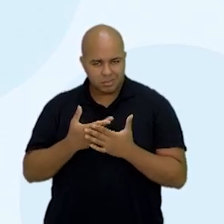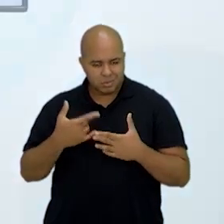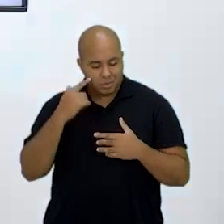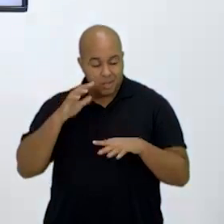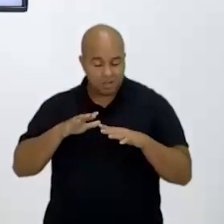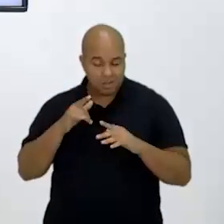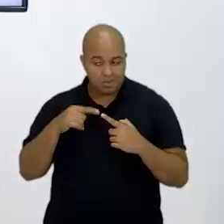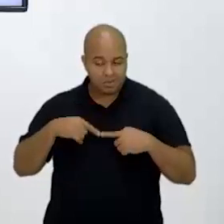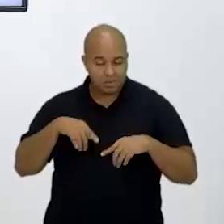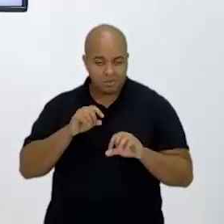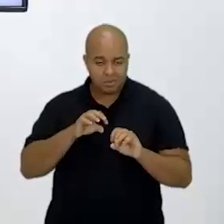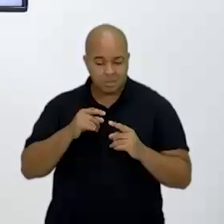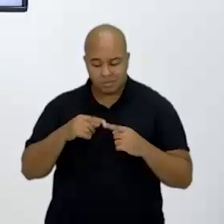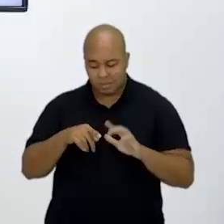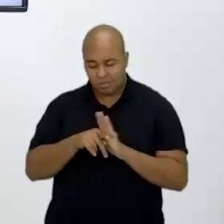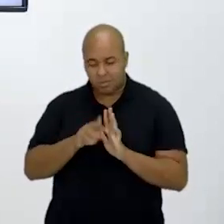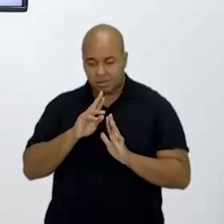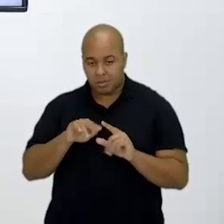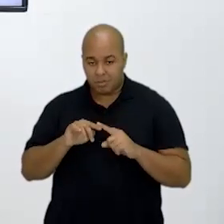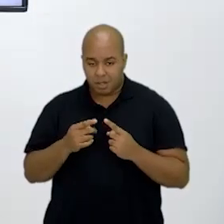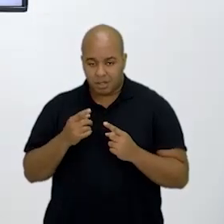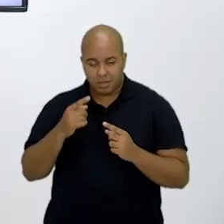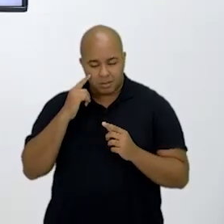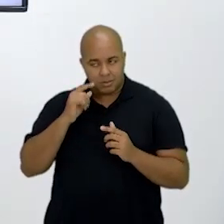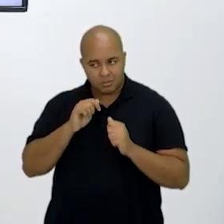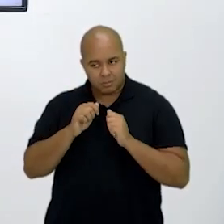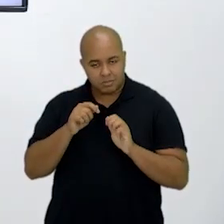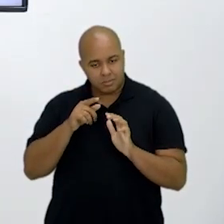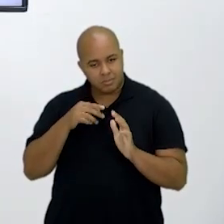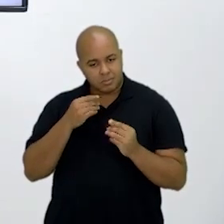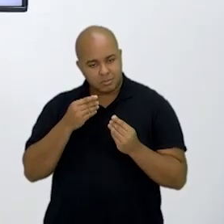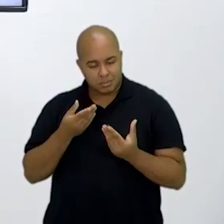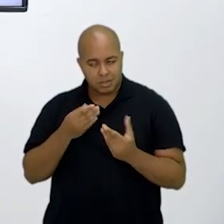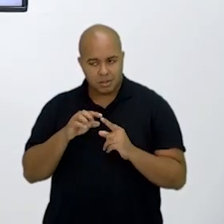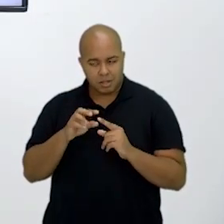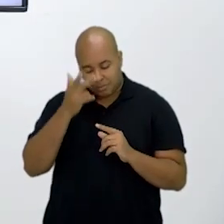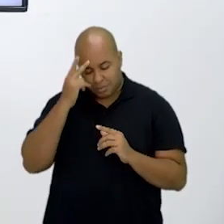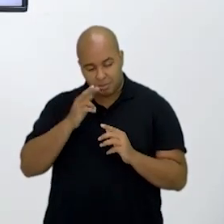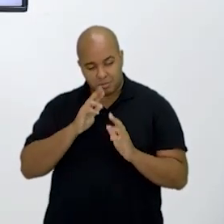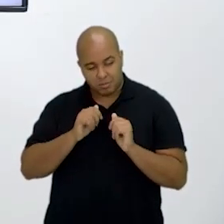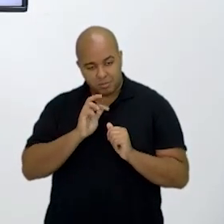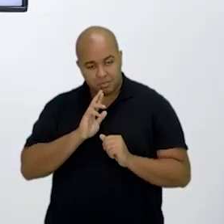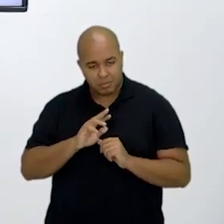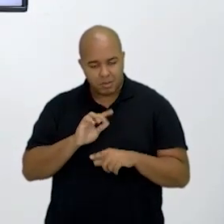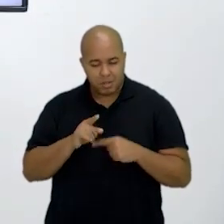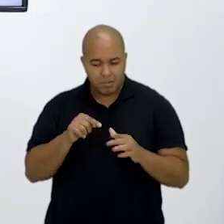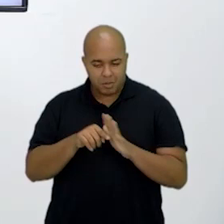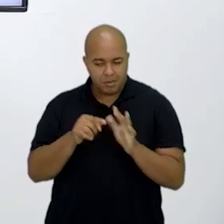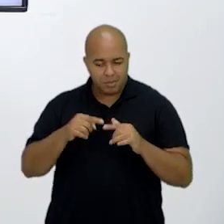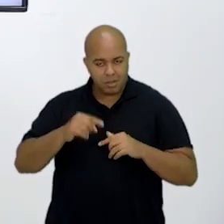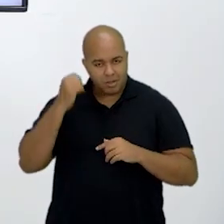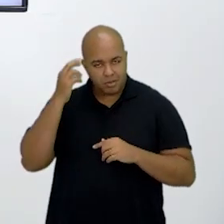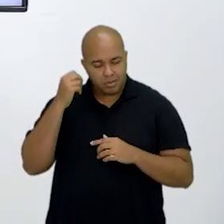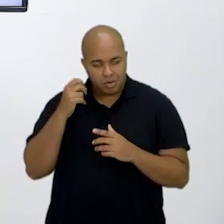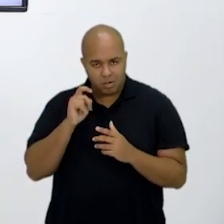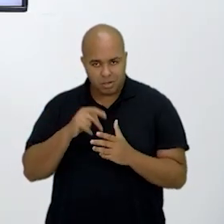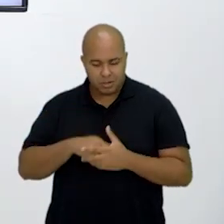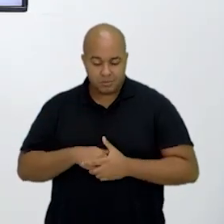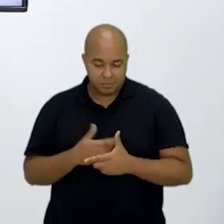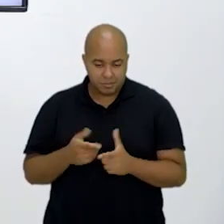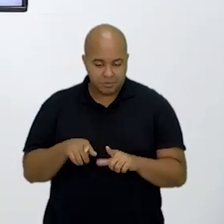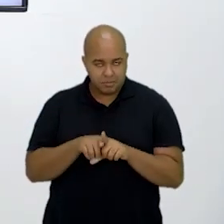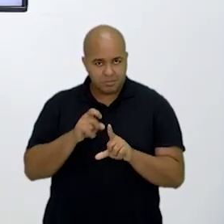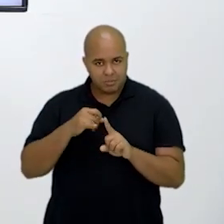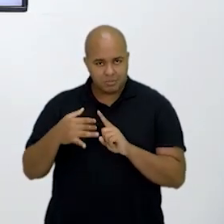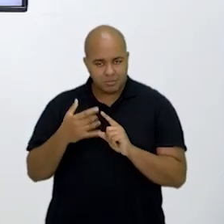talvez a educação seja parte da resposta que os entrevistados deem Mas a pergunta realmente sobre assuntos culturais legal e